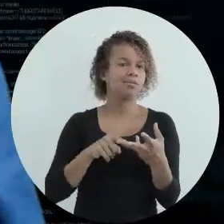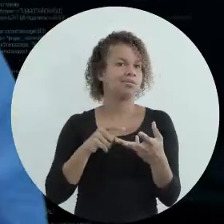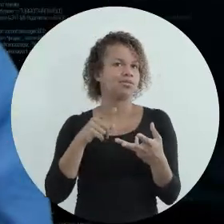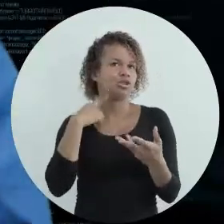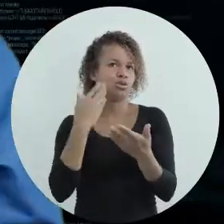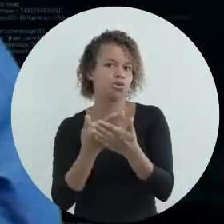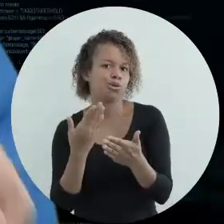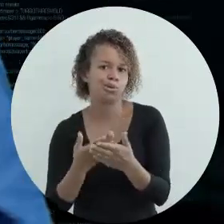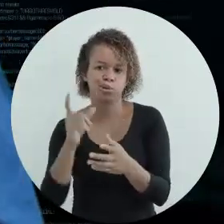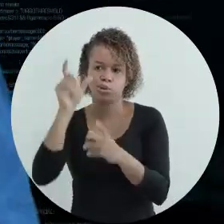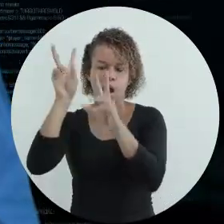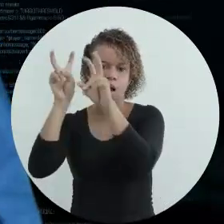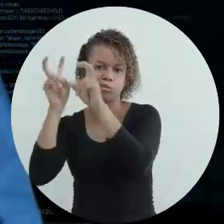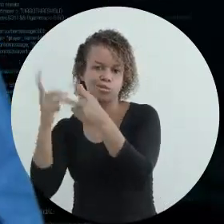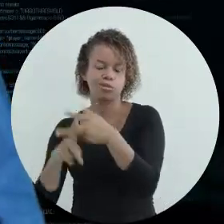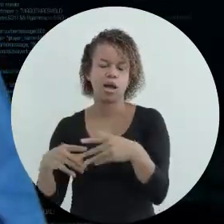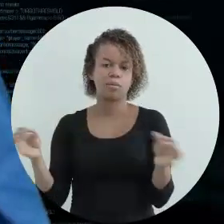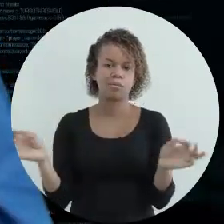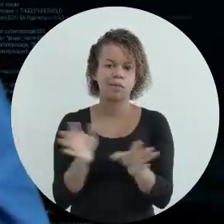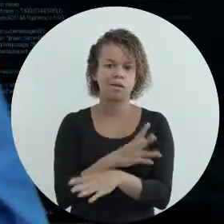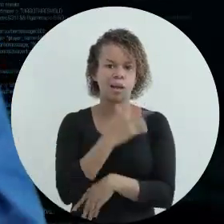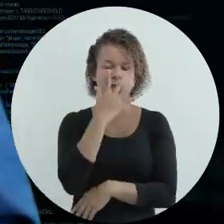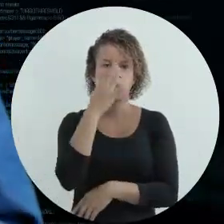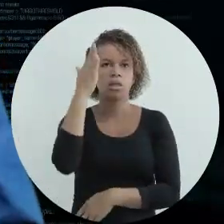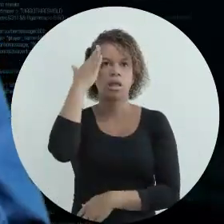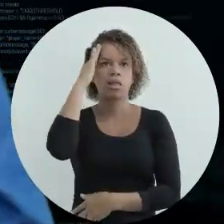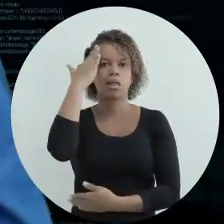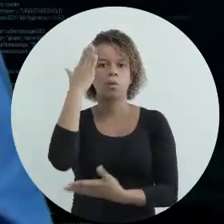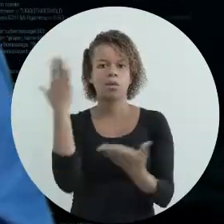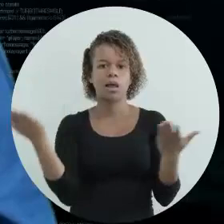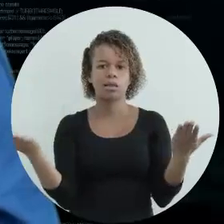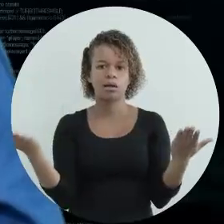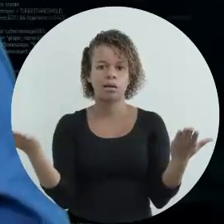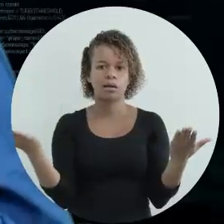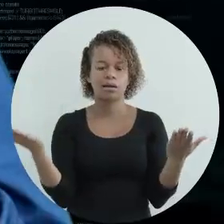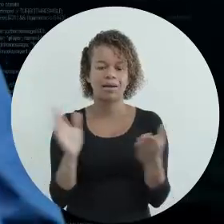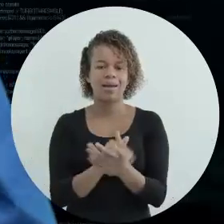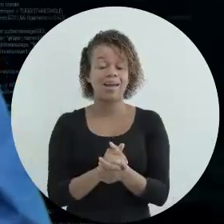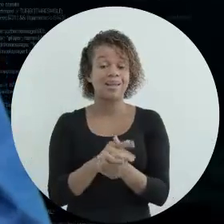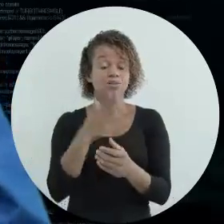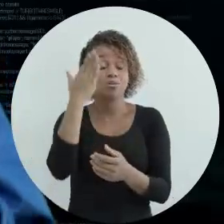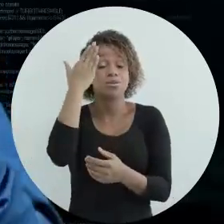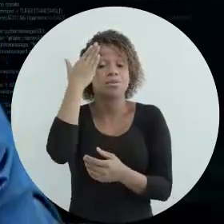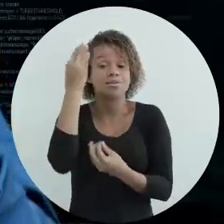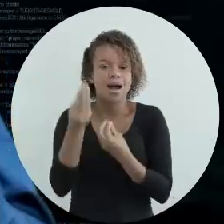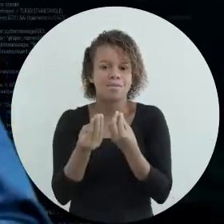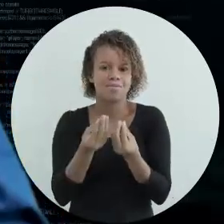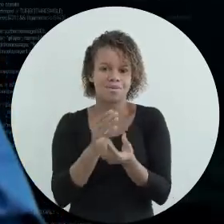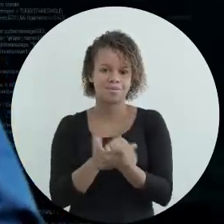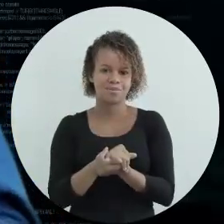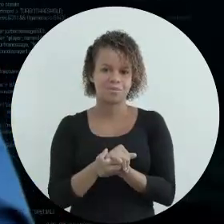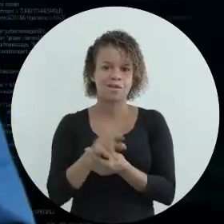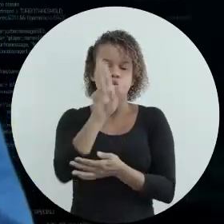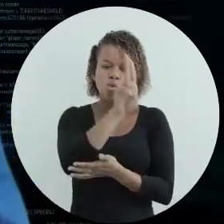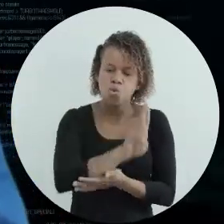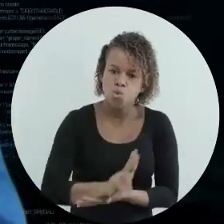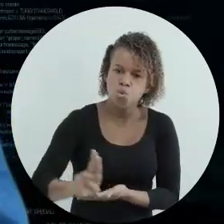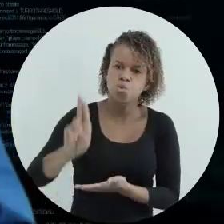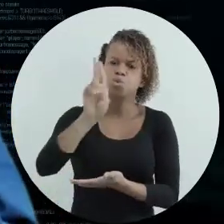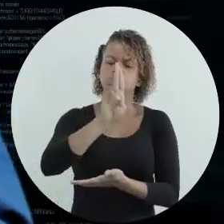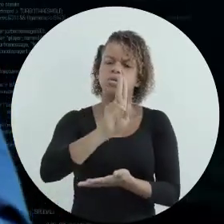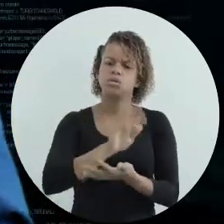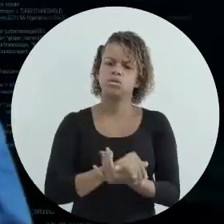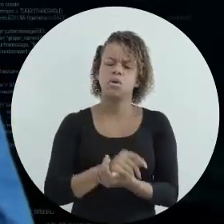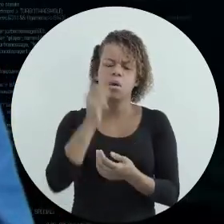e termina não entendendo o processo complexo. Então, assim, não se sabote. Use uma ideia